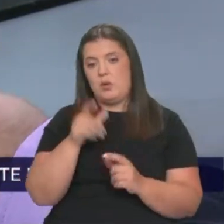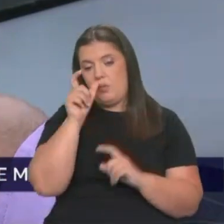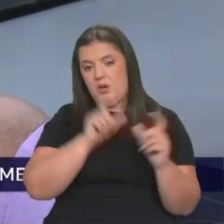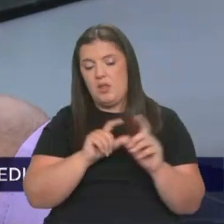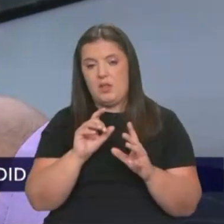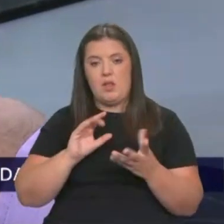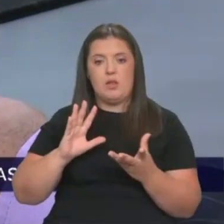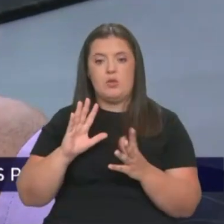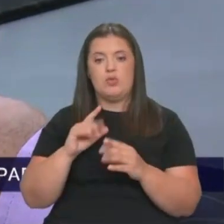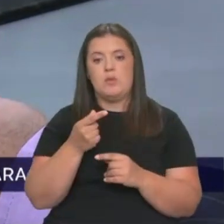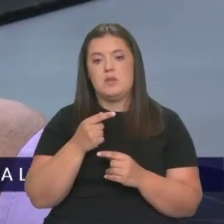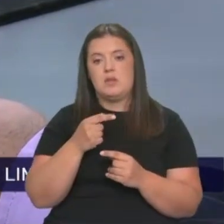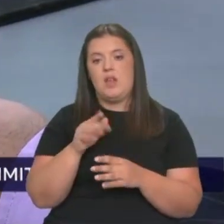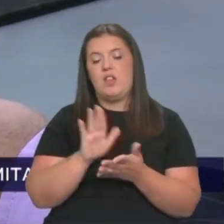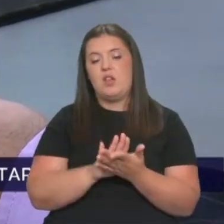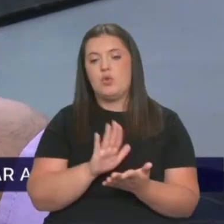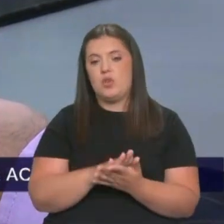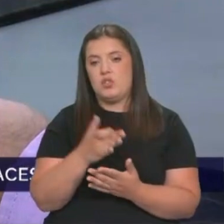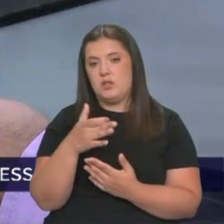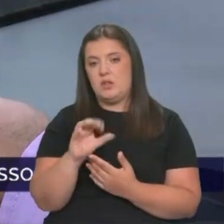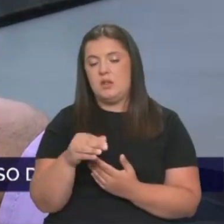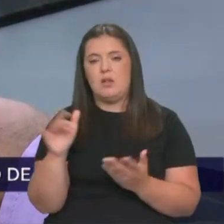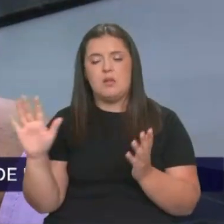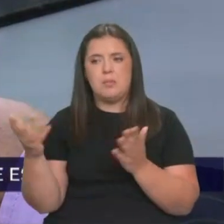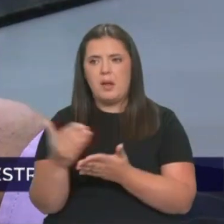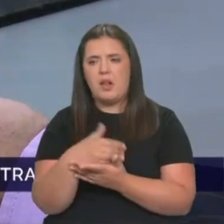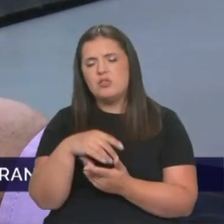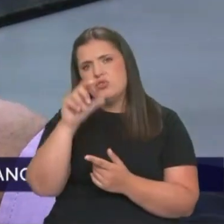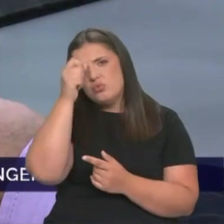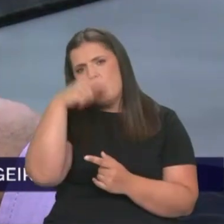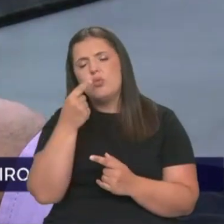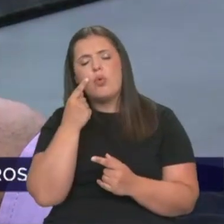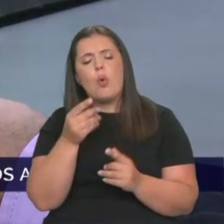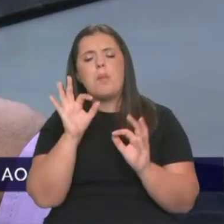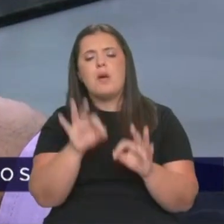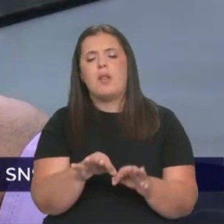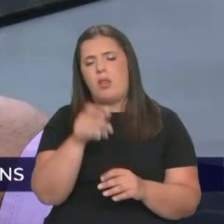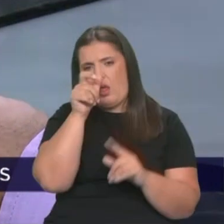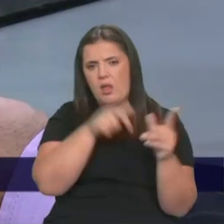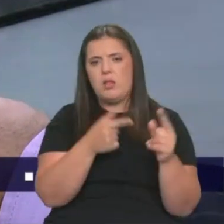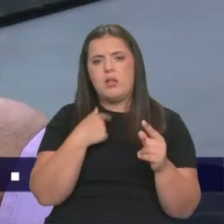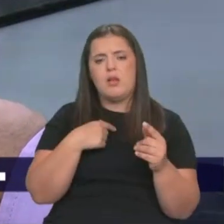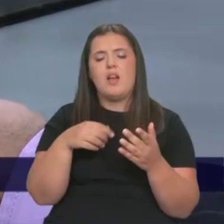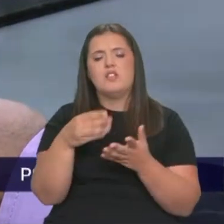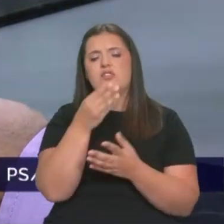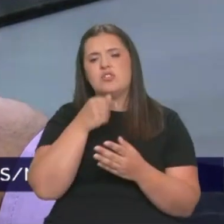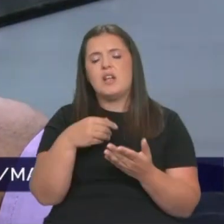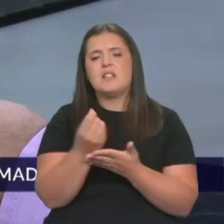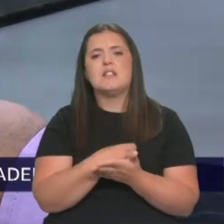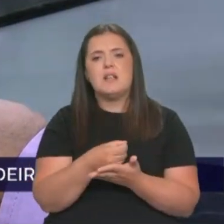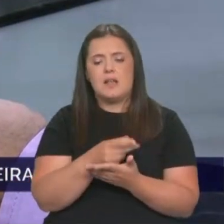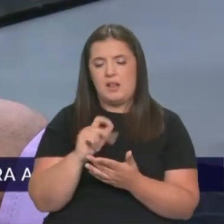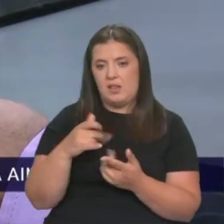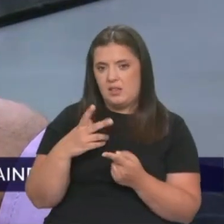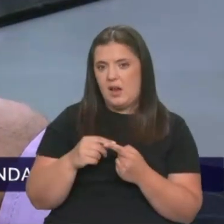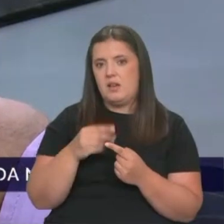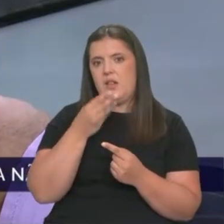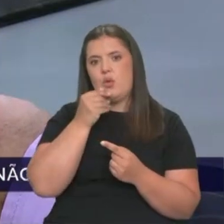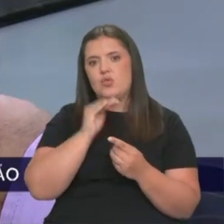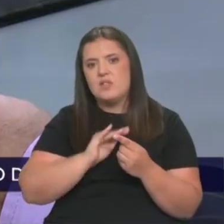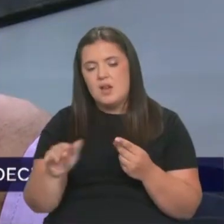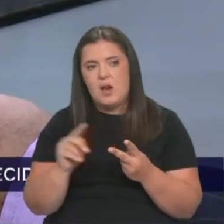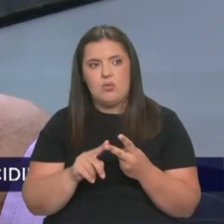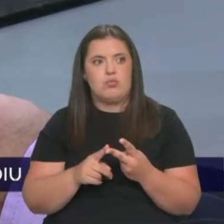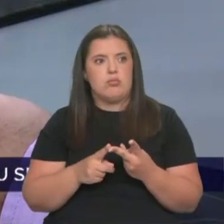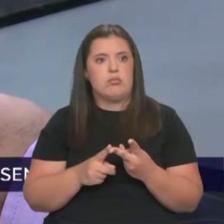espaço. Edições 70. Ele faz até um apanhado histórico. Como é que a humanidade tratou, por exemplo, as terras de ninguém? Sim. A Antártida, os desertos. Será